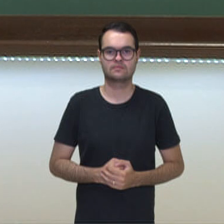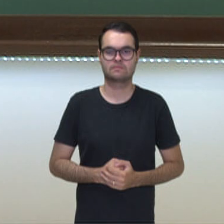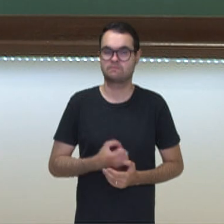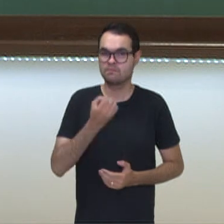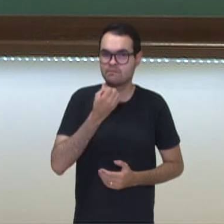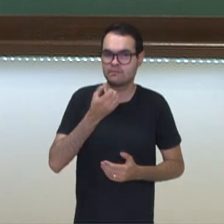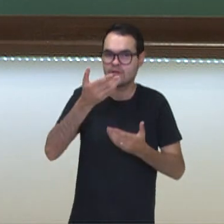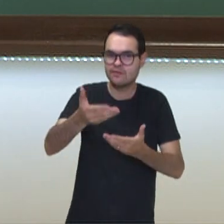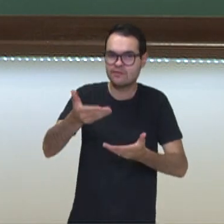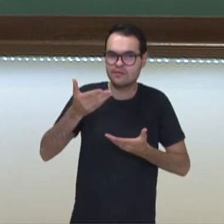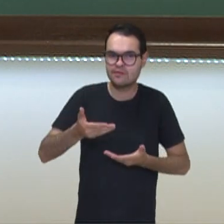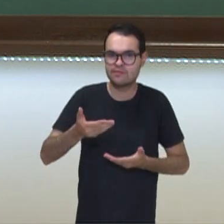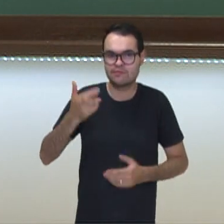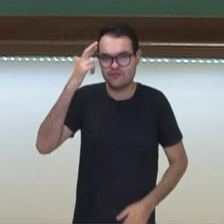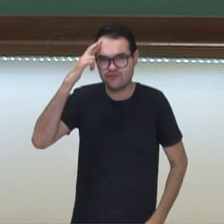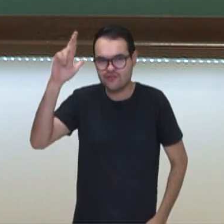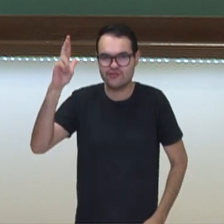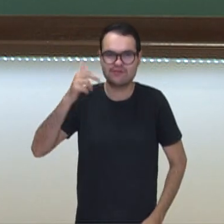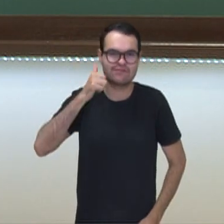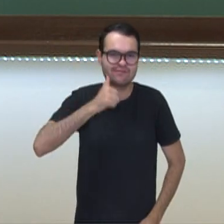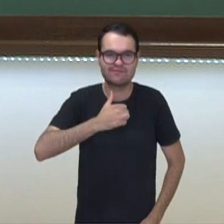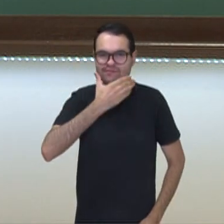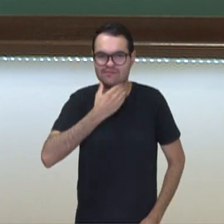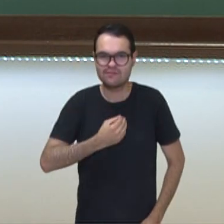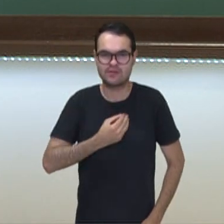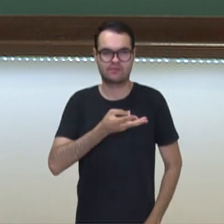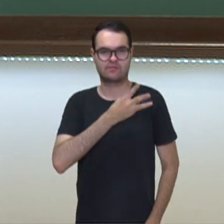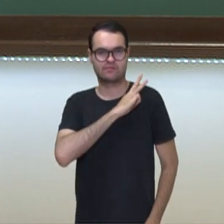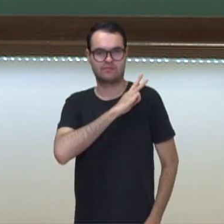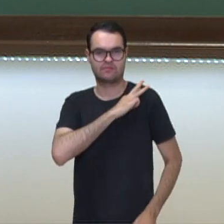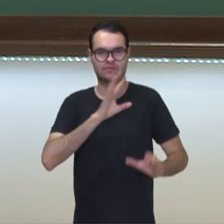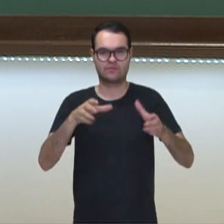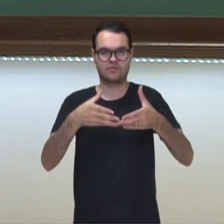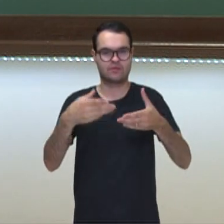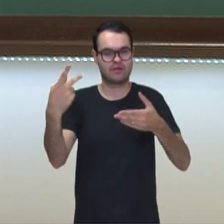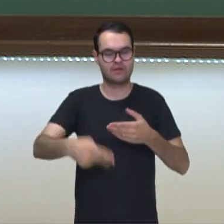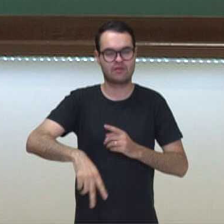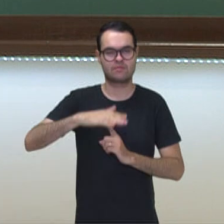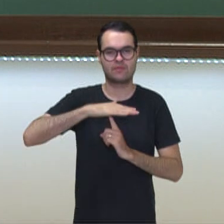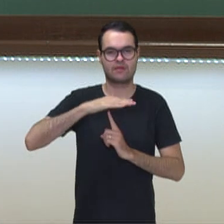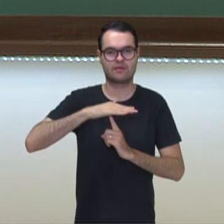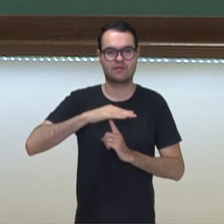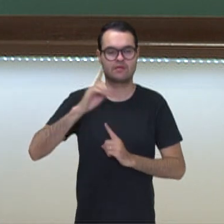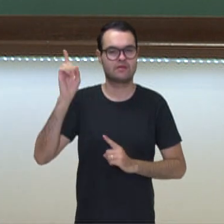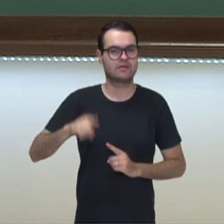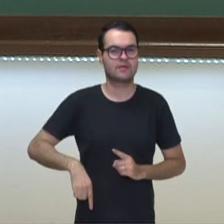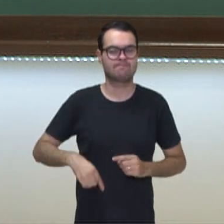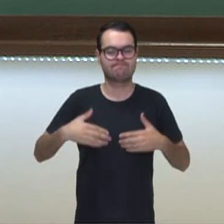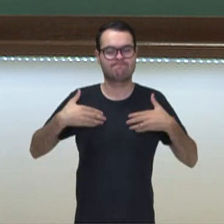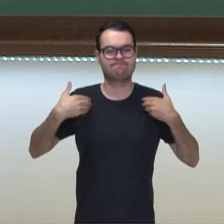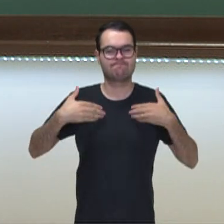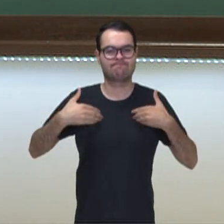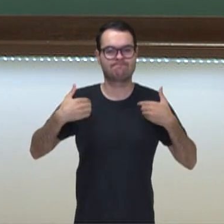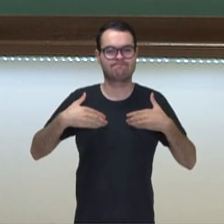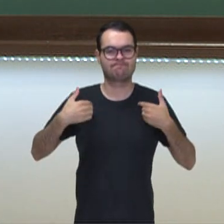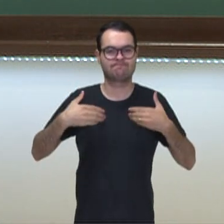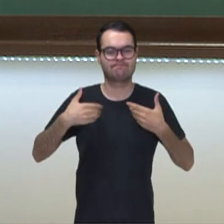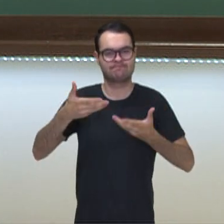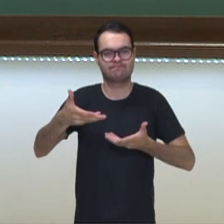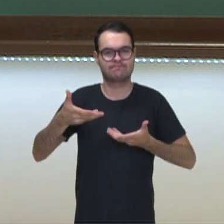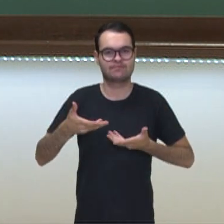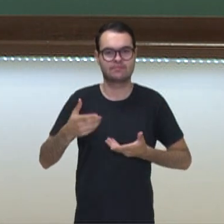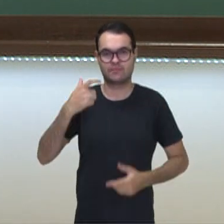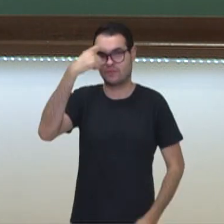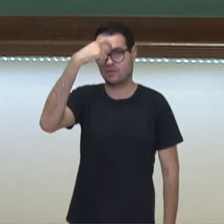Sejam bem-vindos, senhoras e senhores da terceira série do Ensino Médio do Paraná. É sempre uma alegria recebê-los aqui. Eu sou o